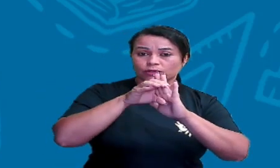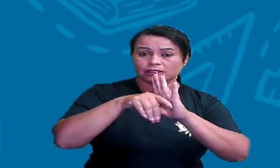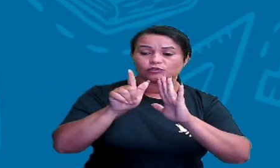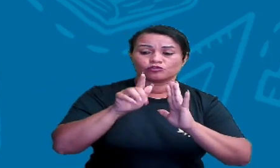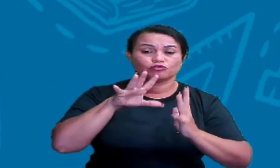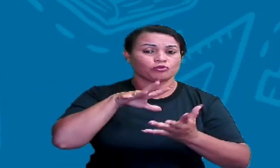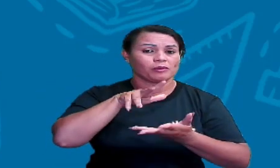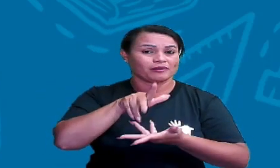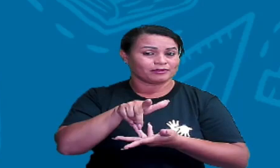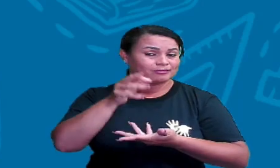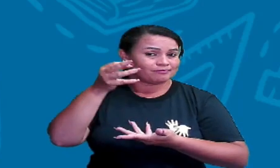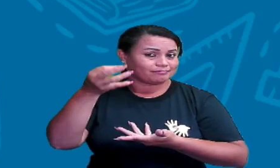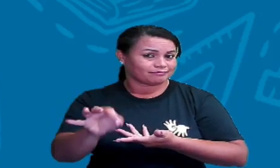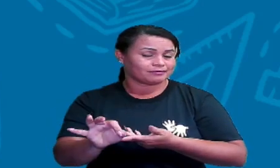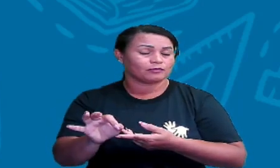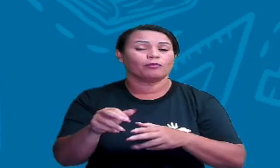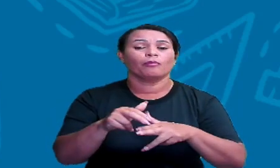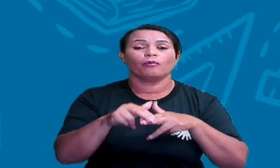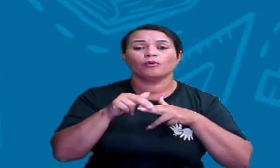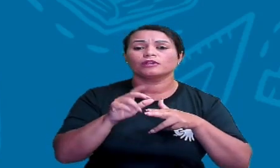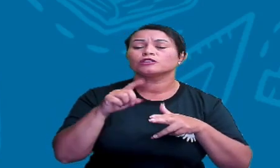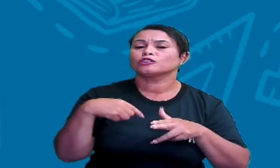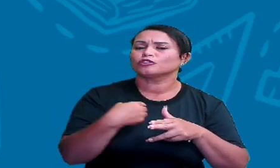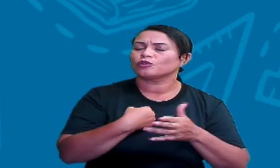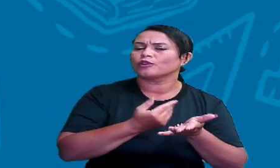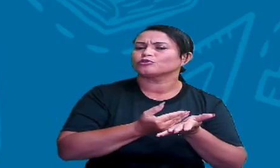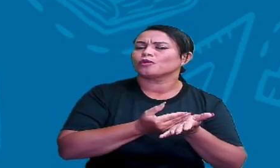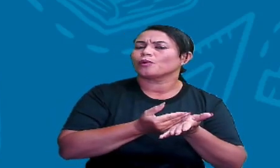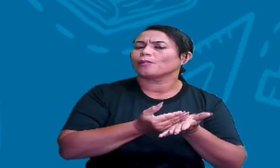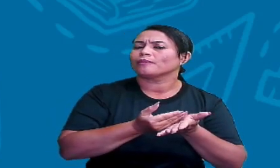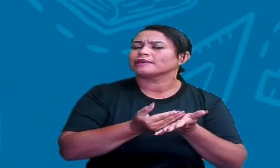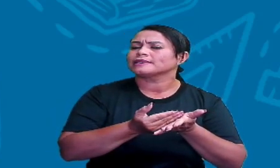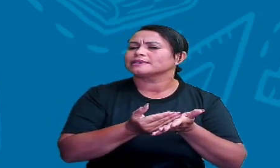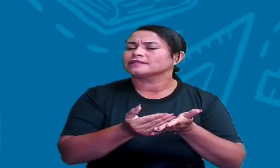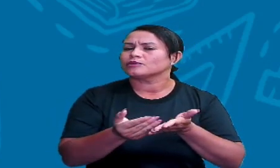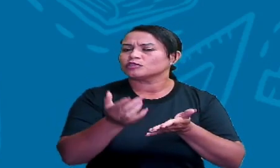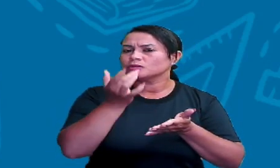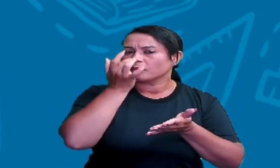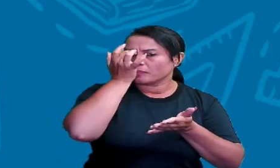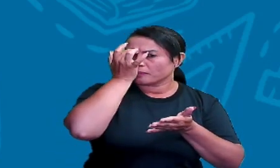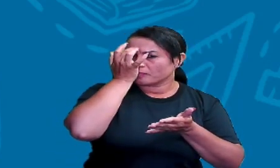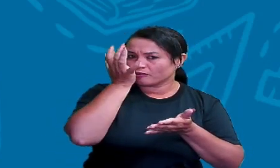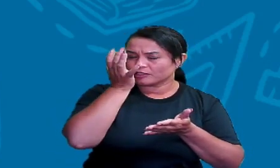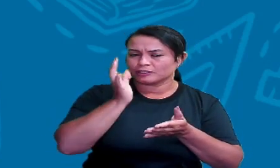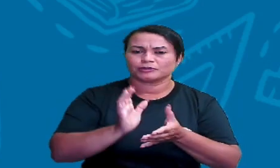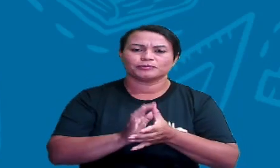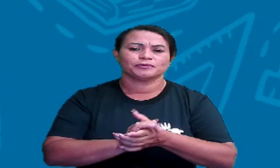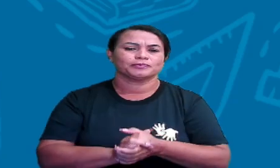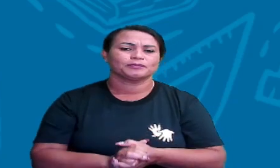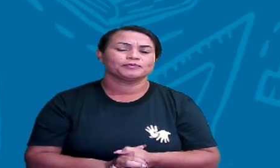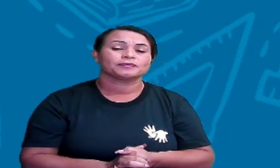geografia, tá certo? Por isso que a gente começa assim, bem facilzinho, tá bom?